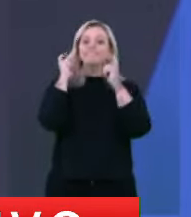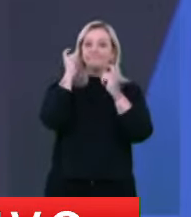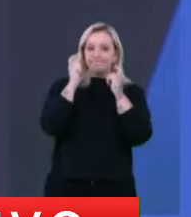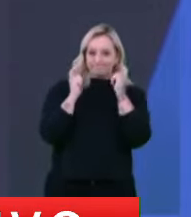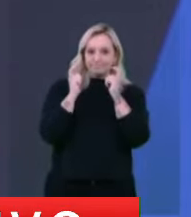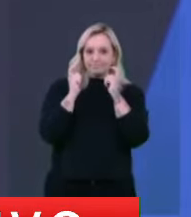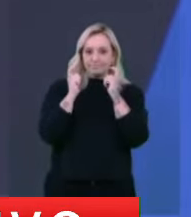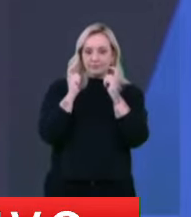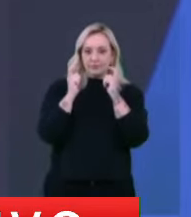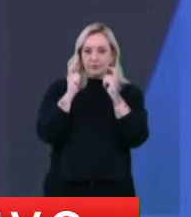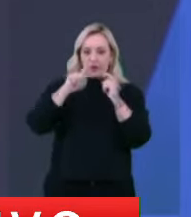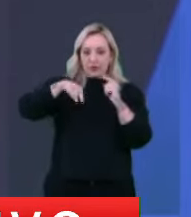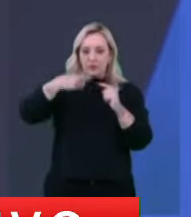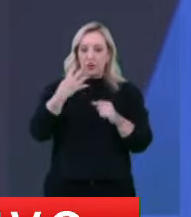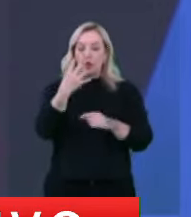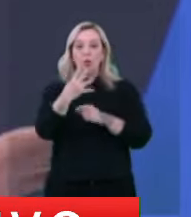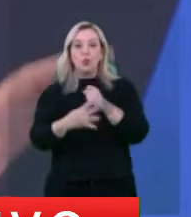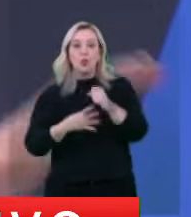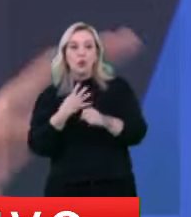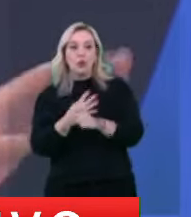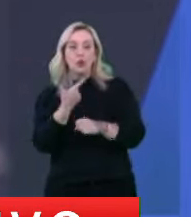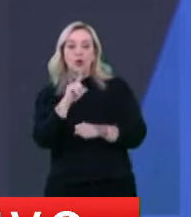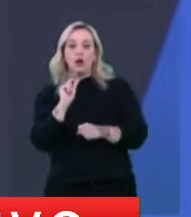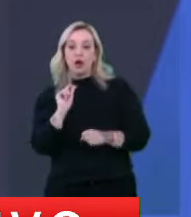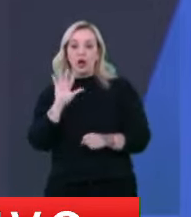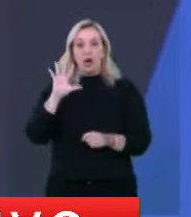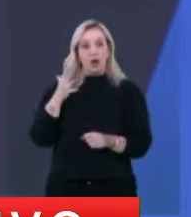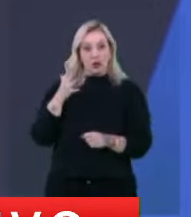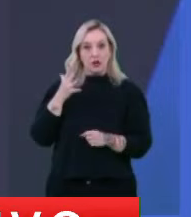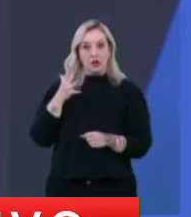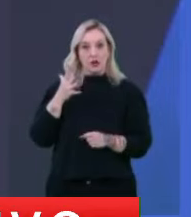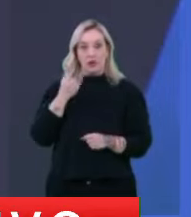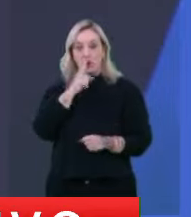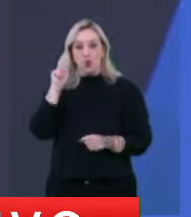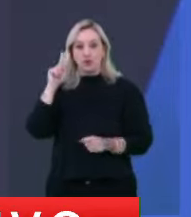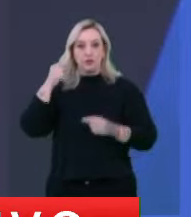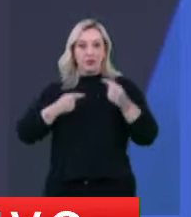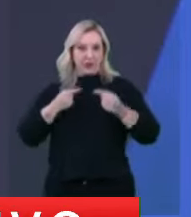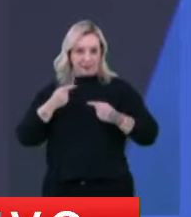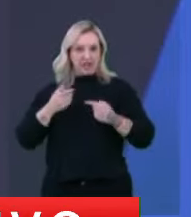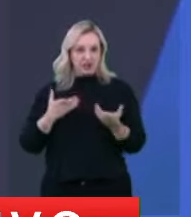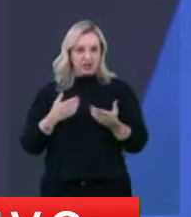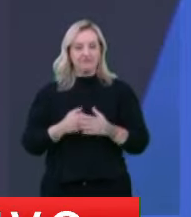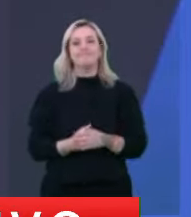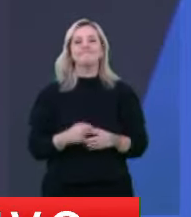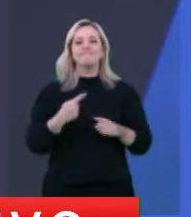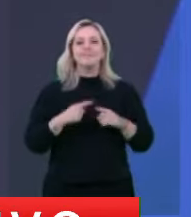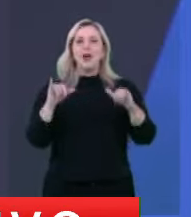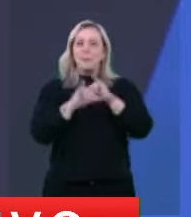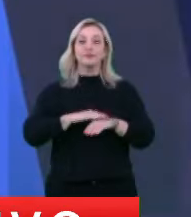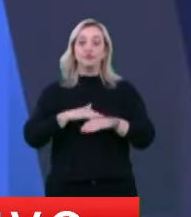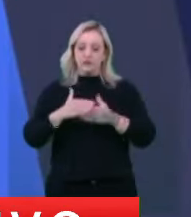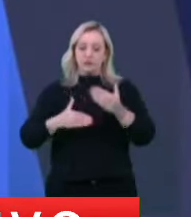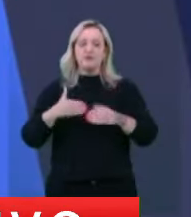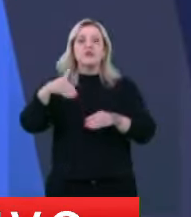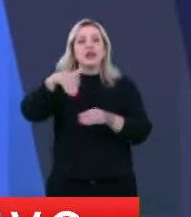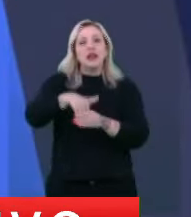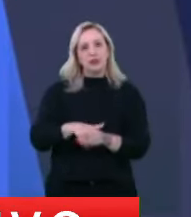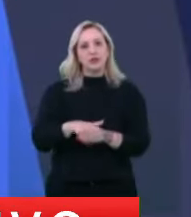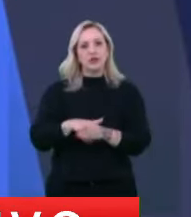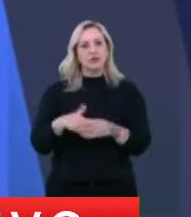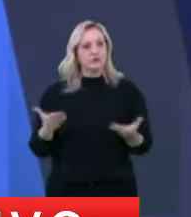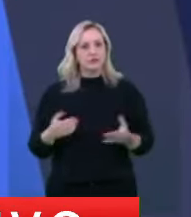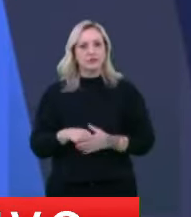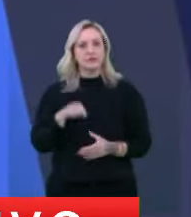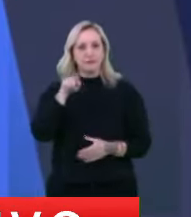nenhuma discussão a respeito do que será de São Paulo a partir do dia 1eo de janeiro de 2025 quando novo